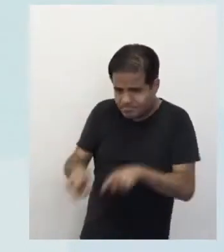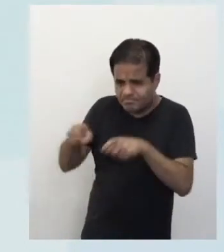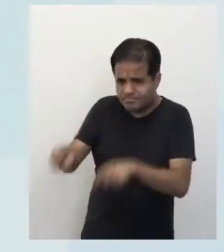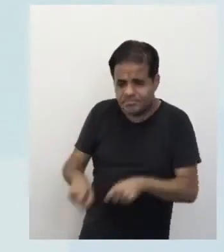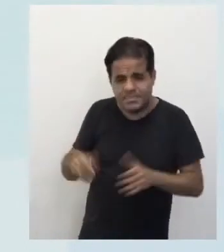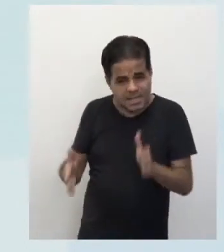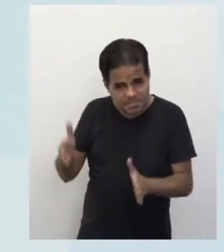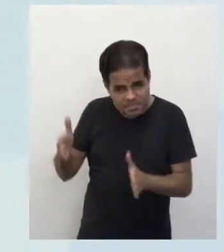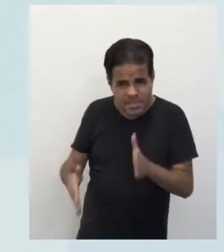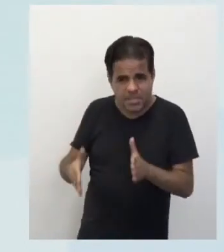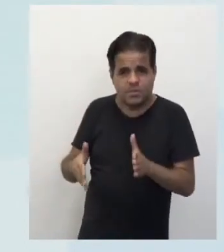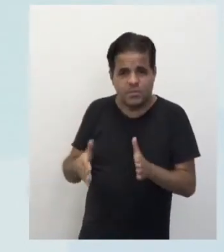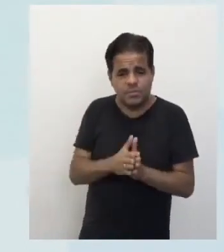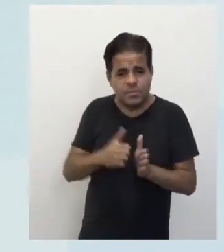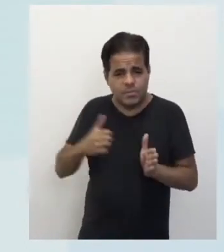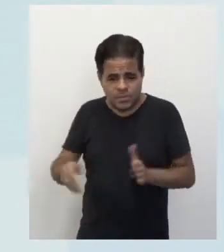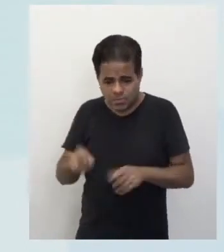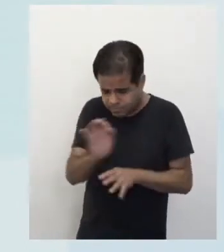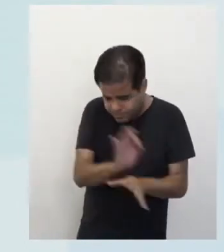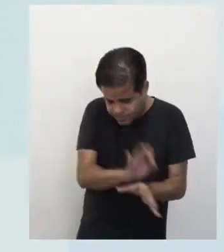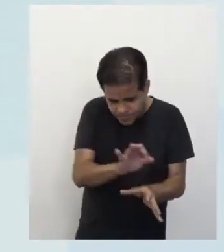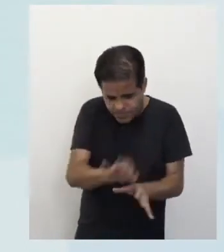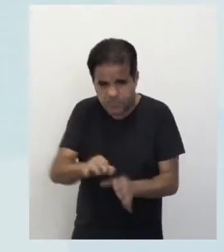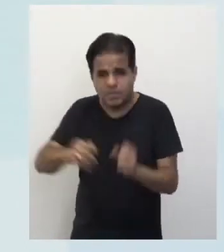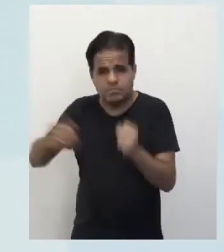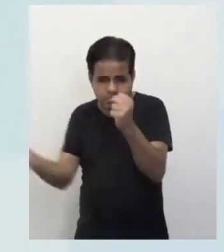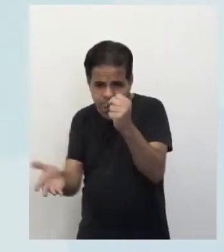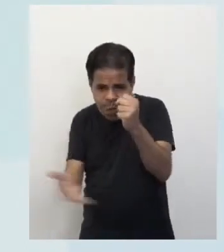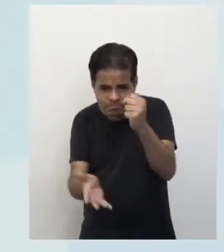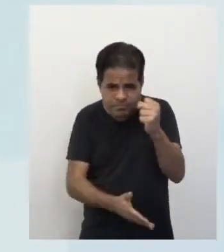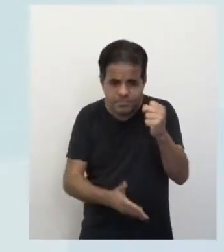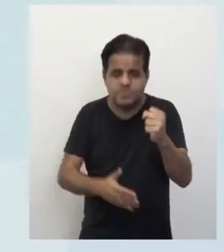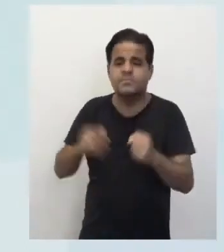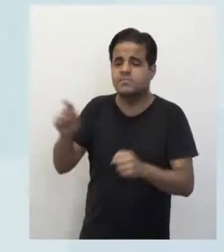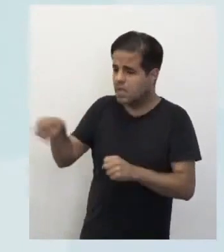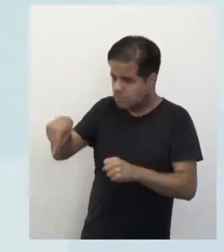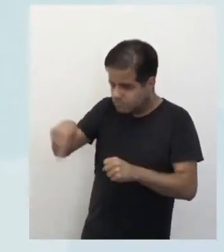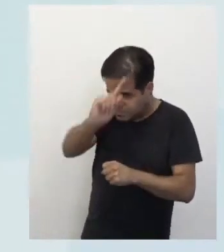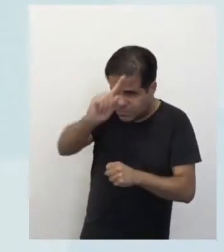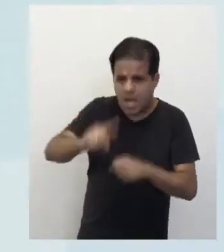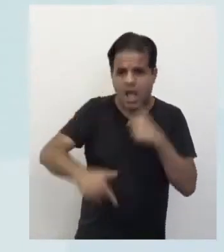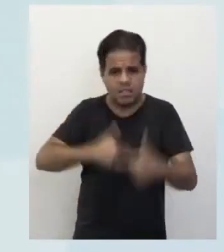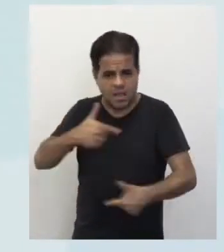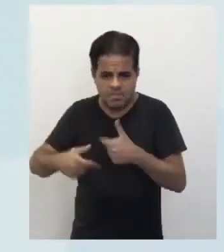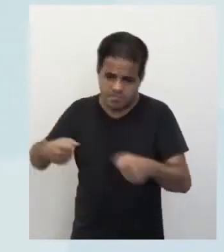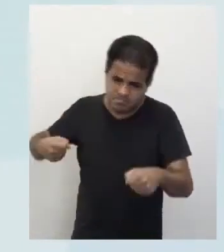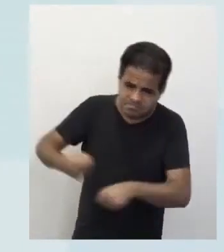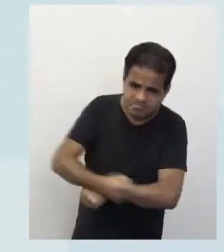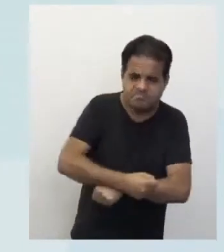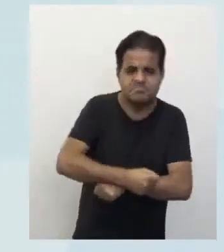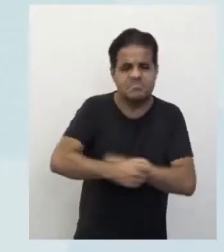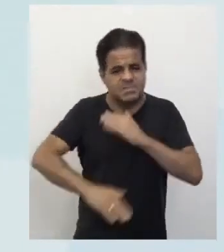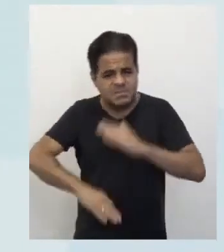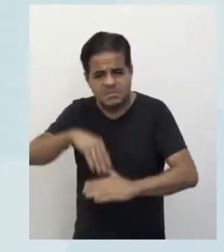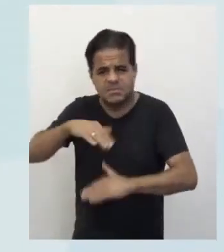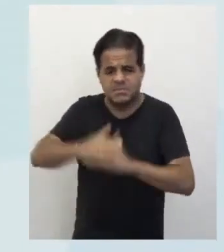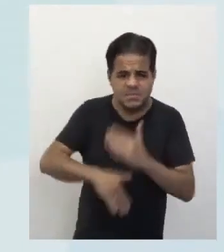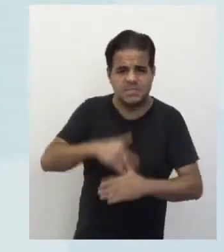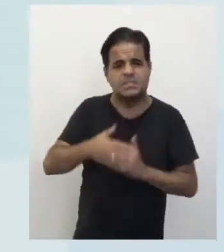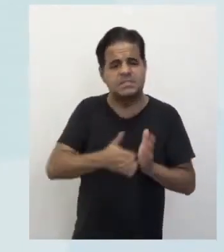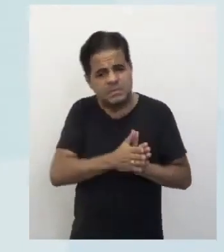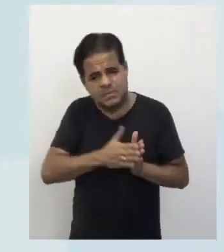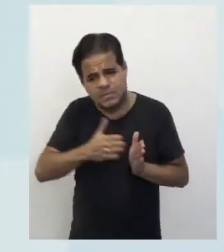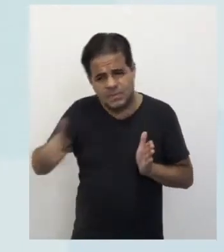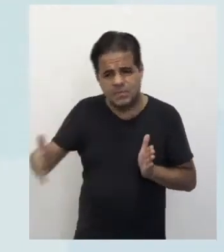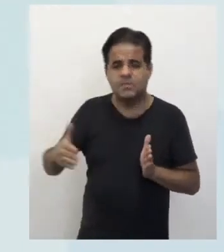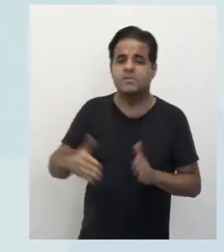naquele período entre o plantio e a colheita, muitos eram recrutados para trabalharem nessas obras das pirâmides, né?